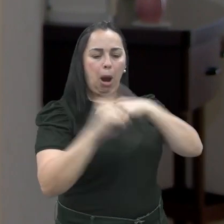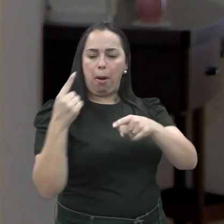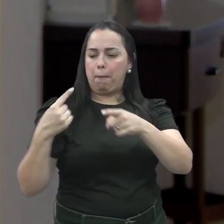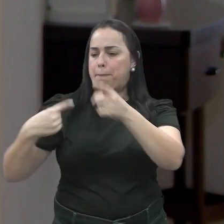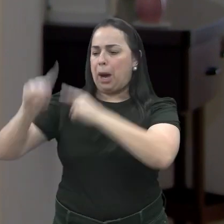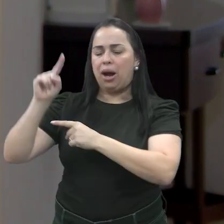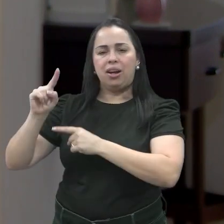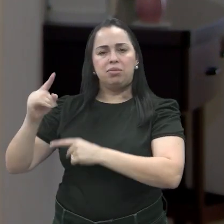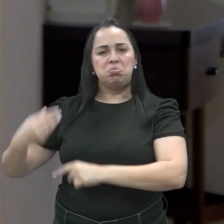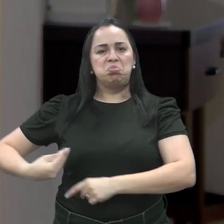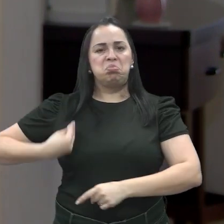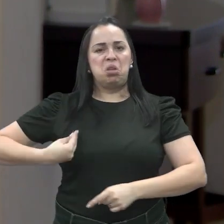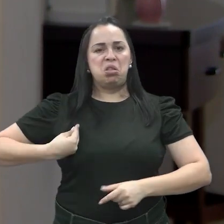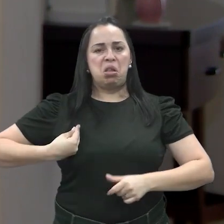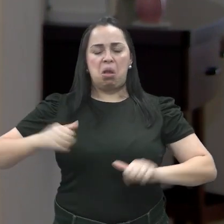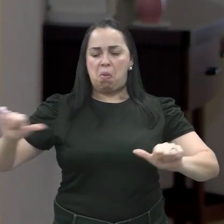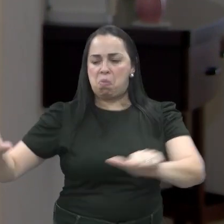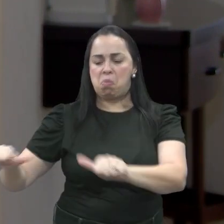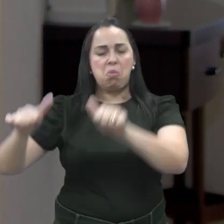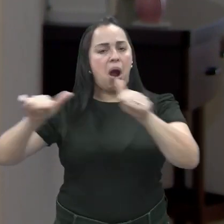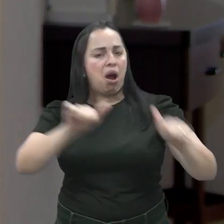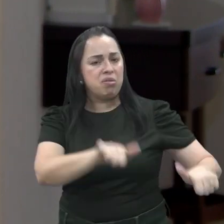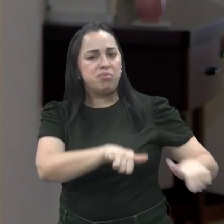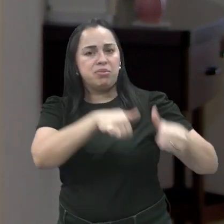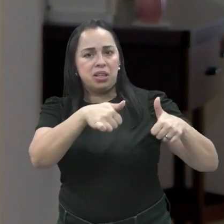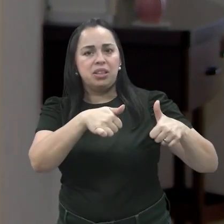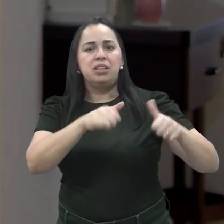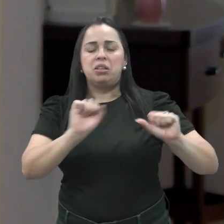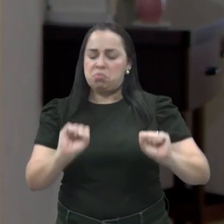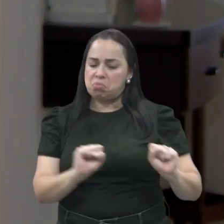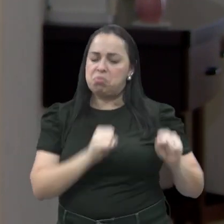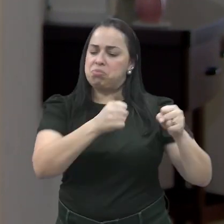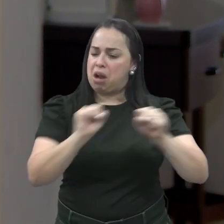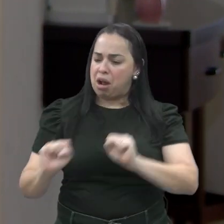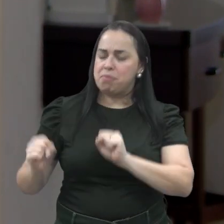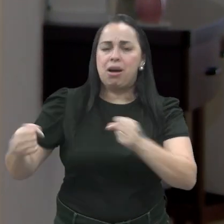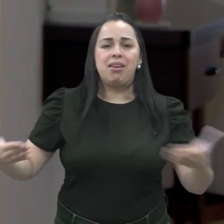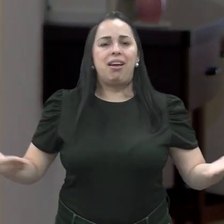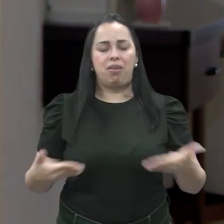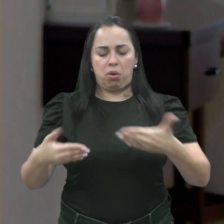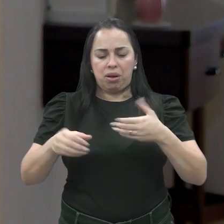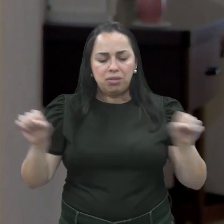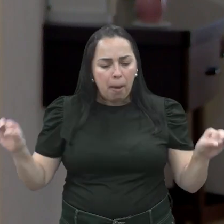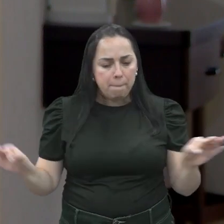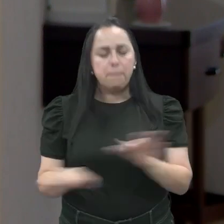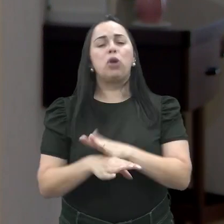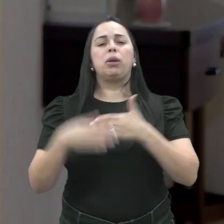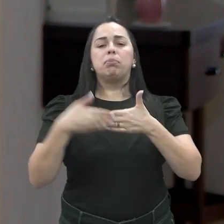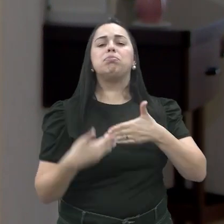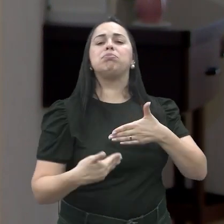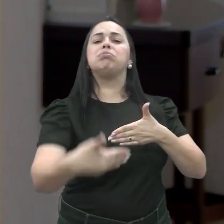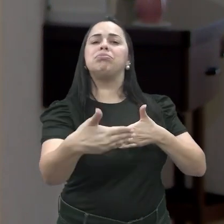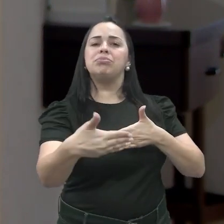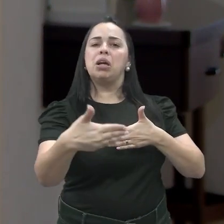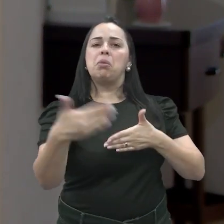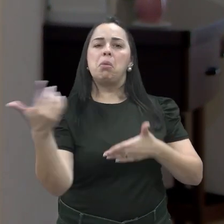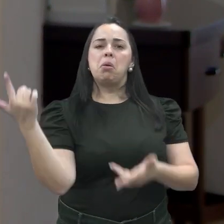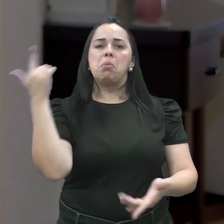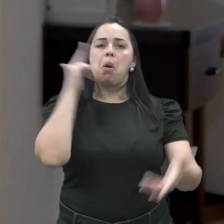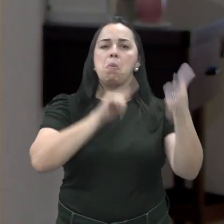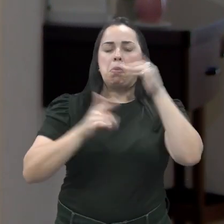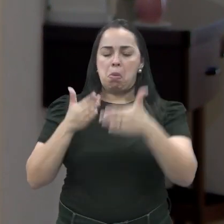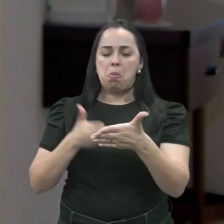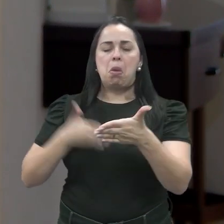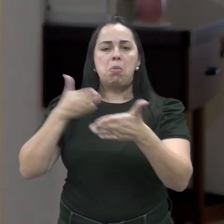elas superaram cada minuto da vida delas desde nascida e assim, elas estão prontas para enfrentar o mundo, para o que